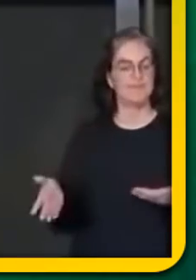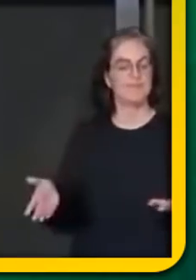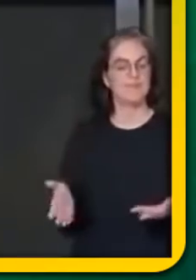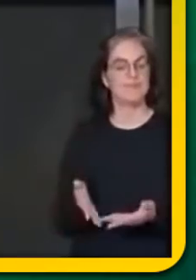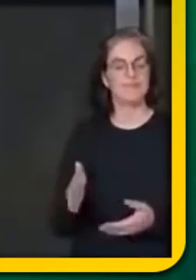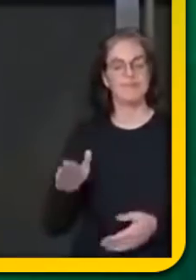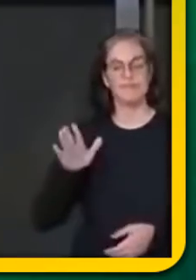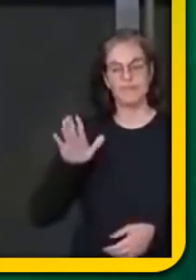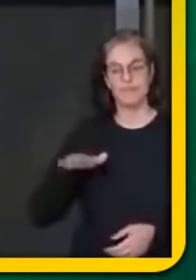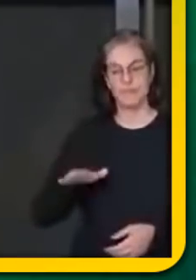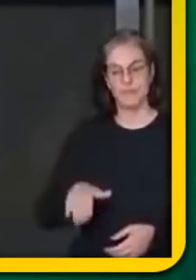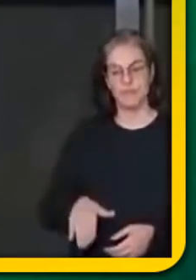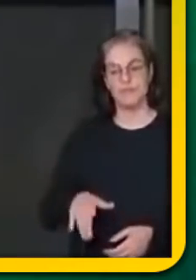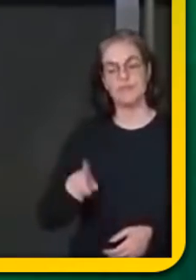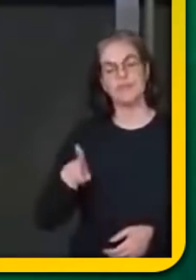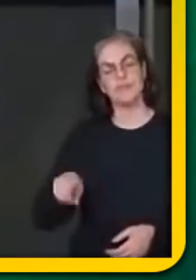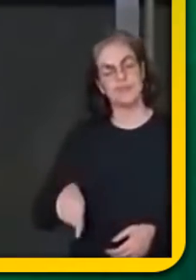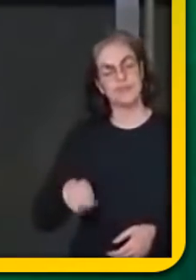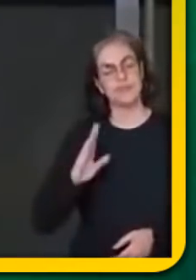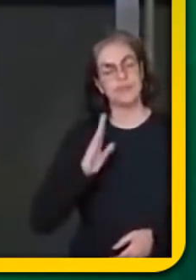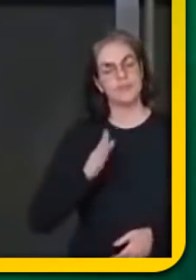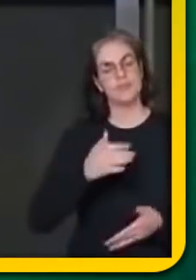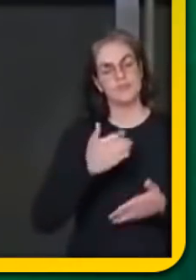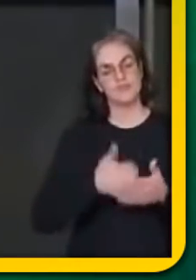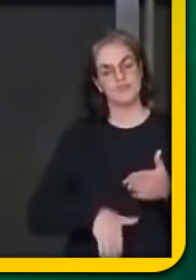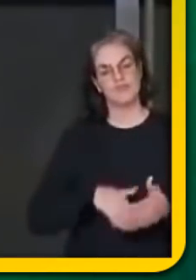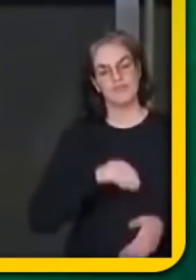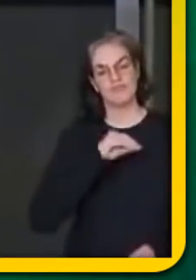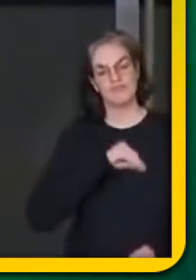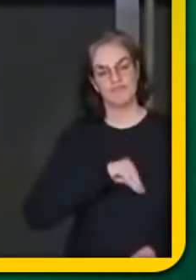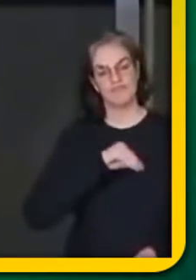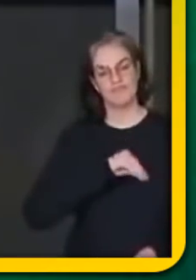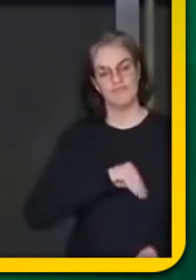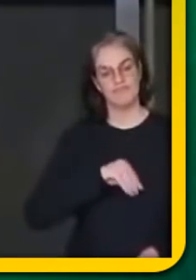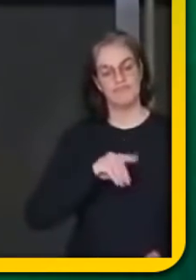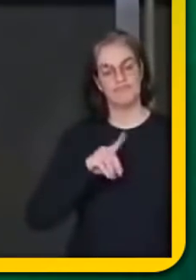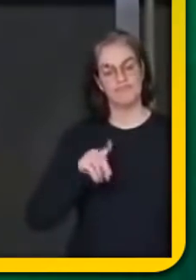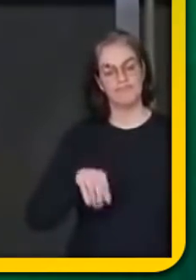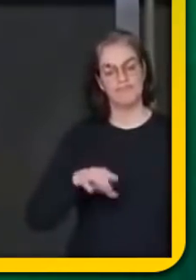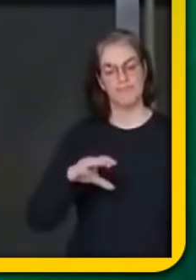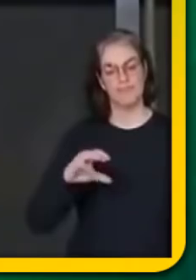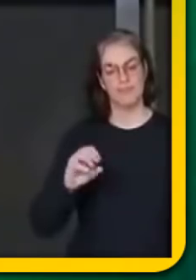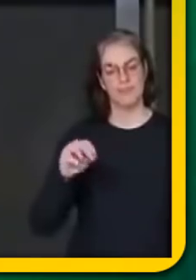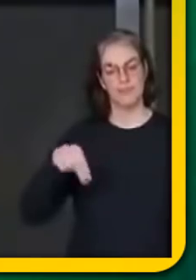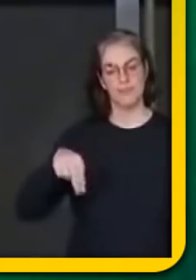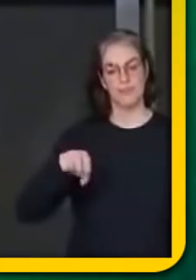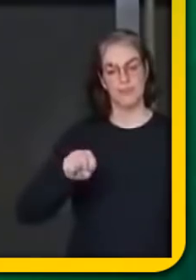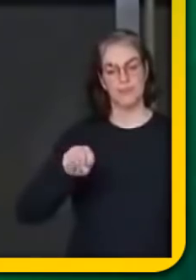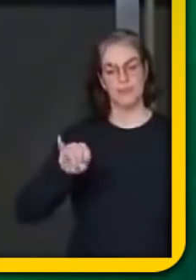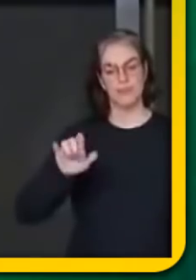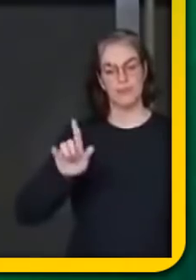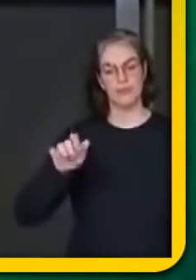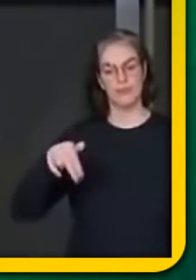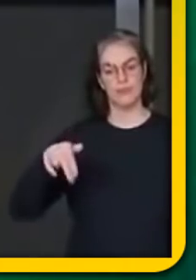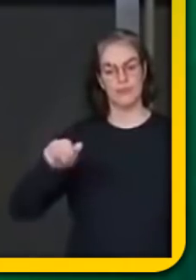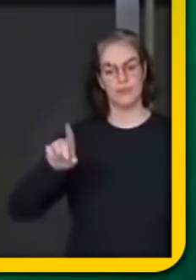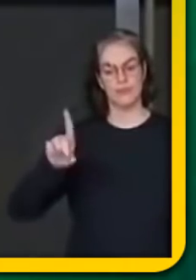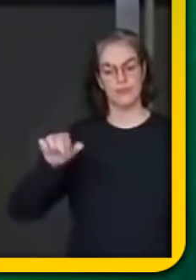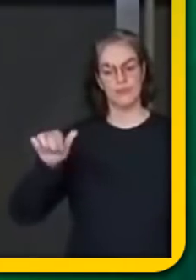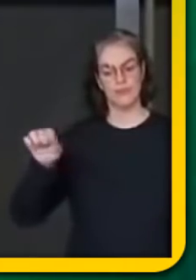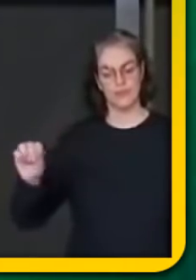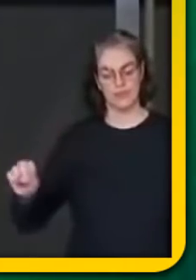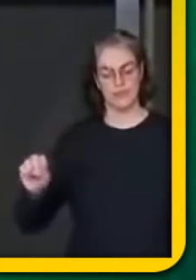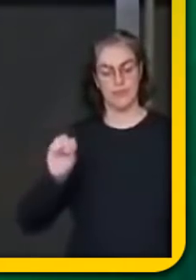mercado é o crédito dos consignados. Isso não tem dúvida, está claro. E se ele não tem acesso ao crédito dos